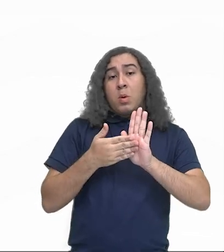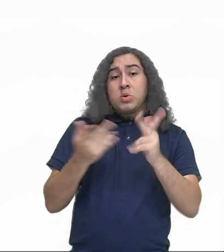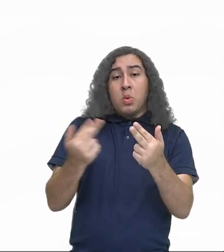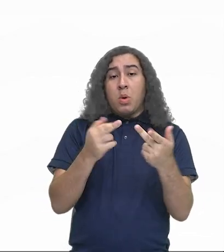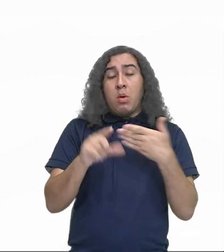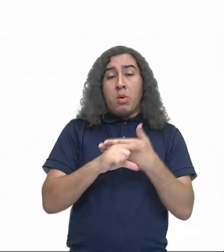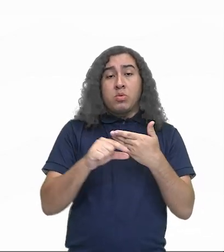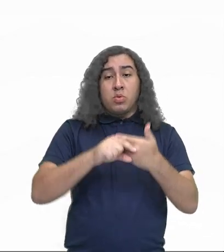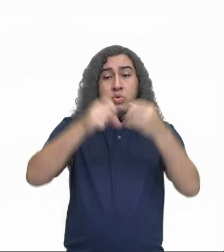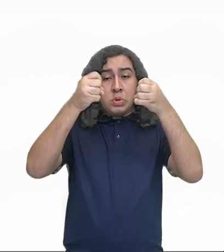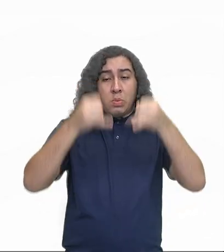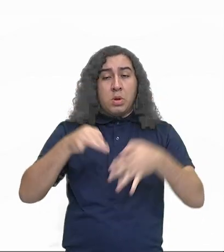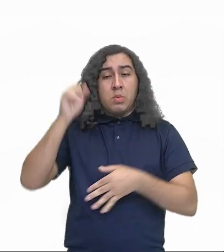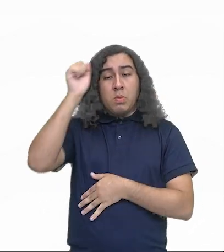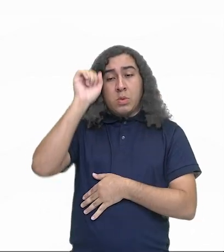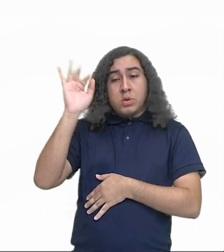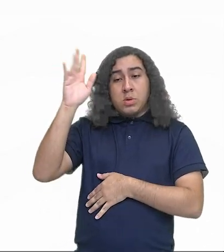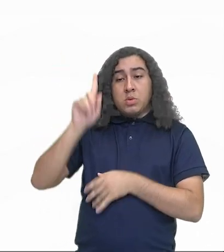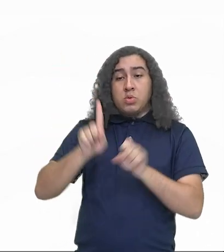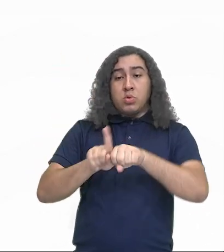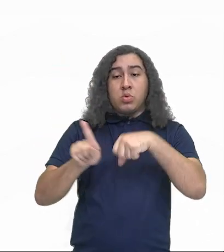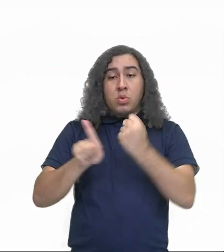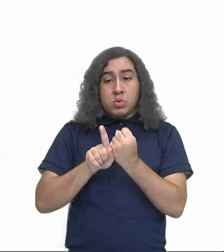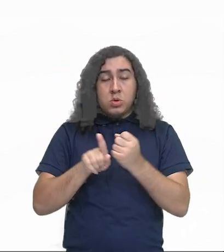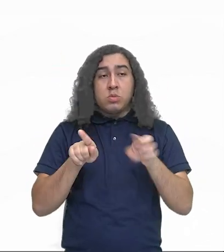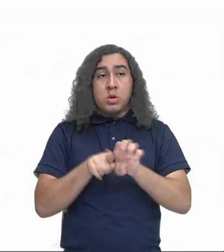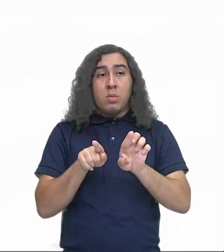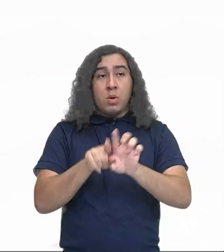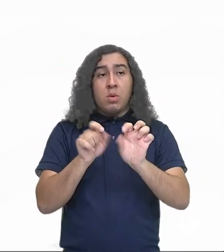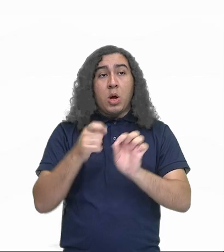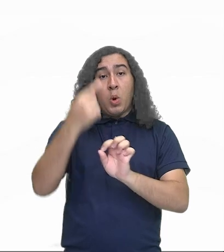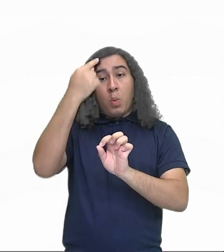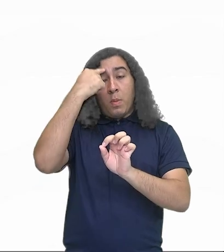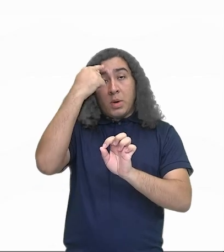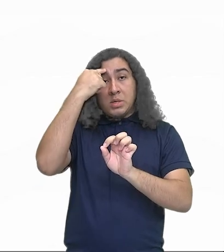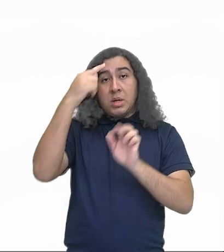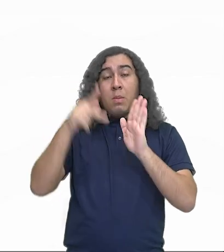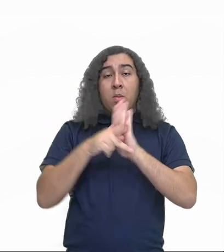Mills com a imaginação sociológica e o pensar